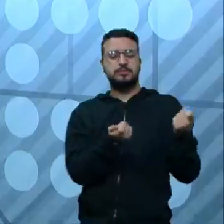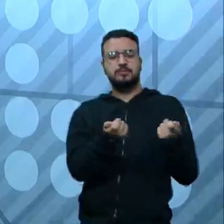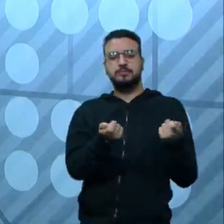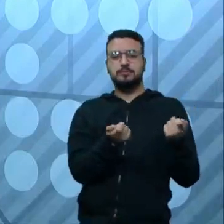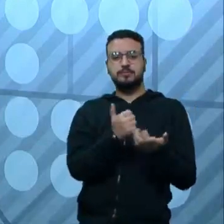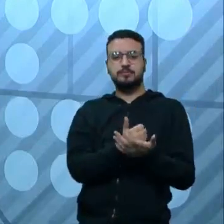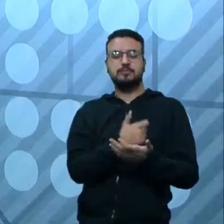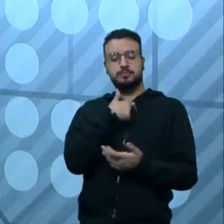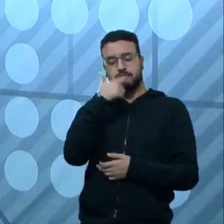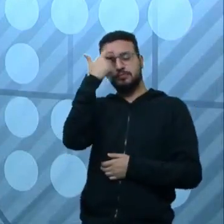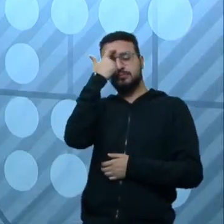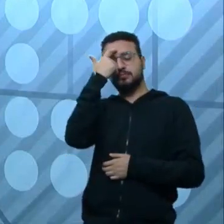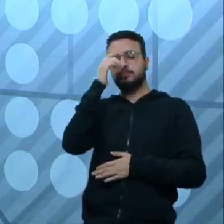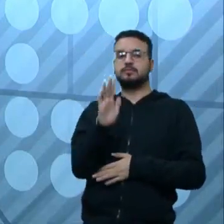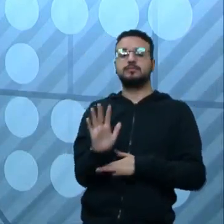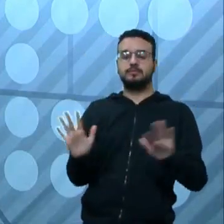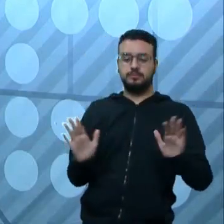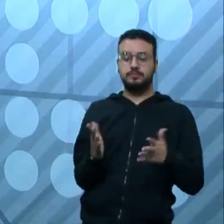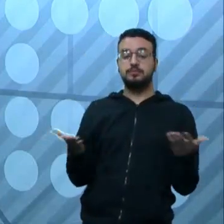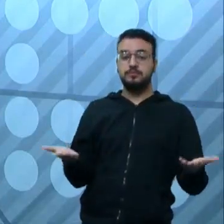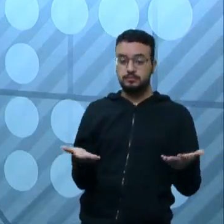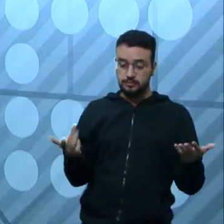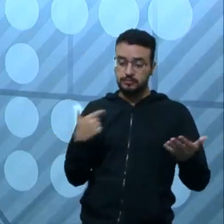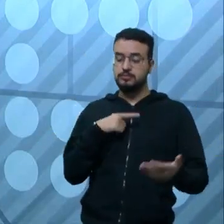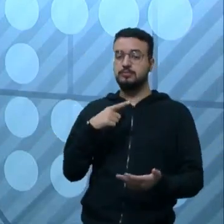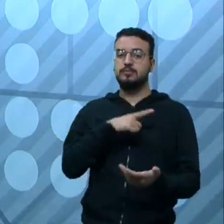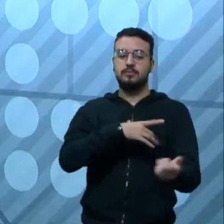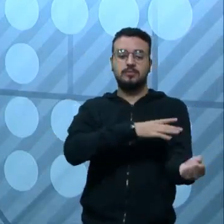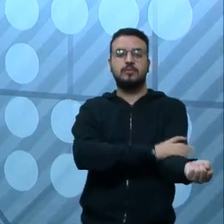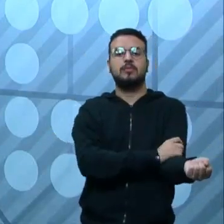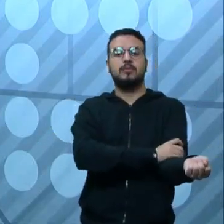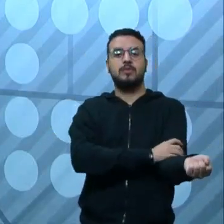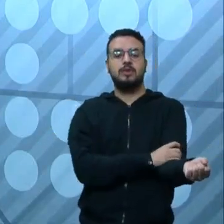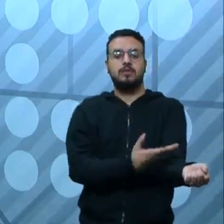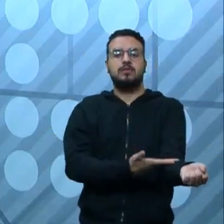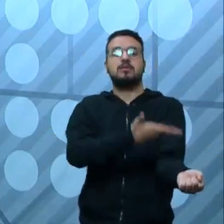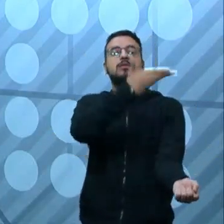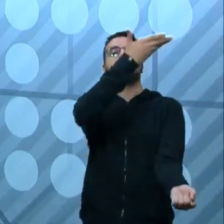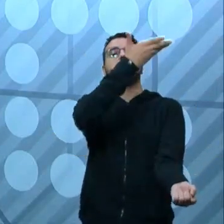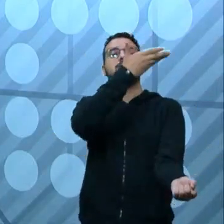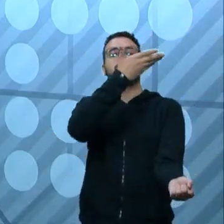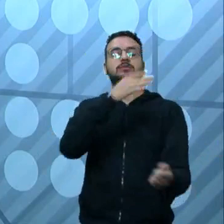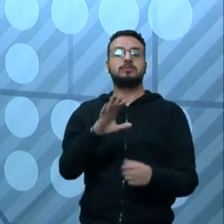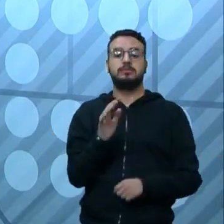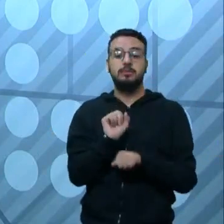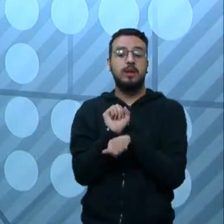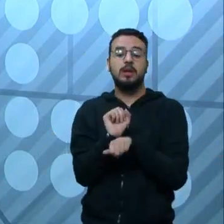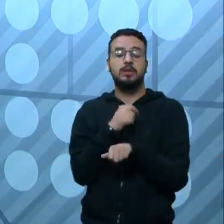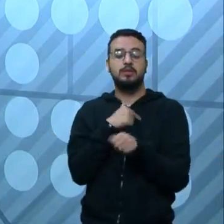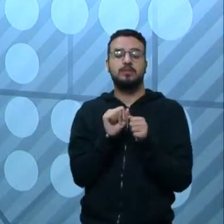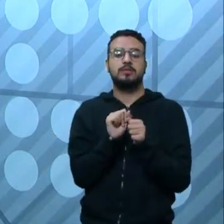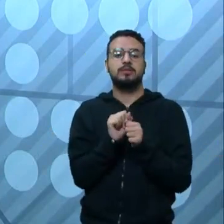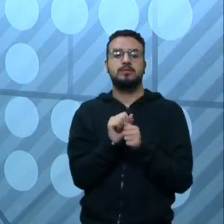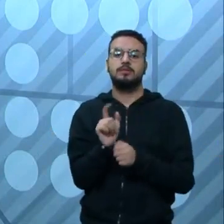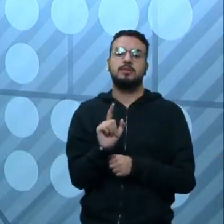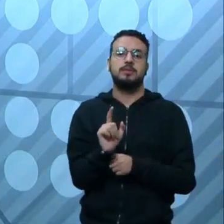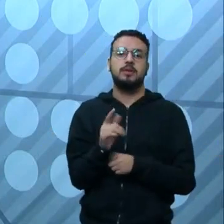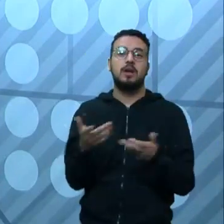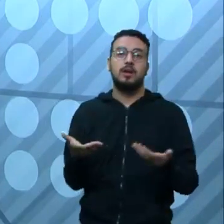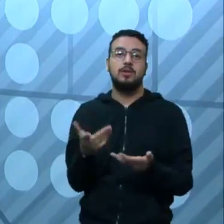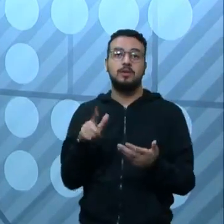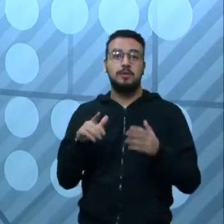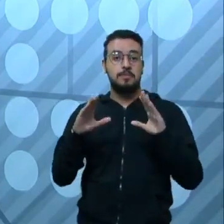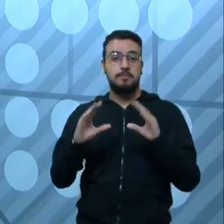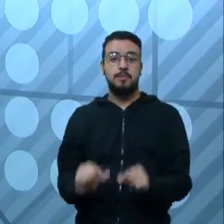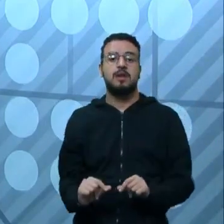eu pensar, não, agora eu vou ter uma pressão alta. Peraí, rapidinho, estou tendo uma pressão alta aqui. Não, agora eu vou ter uma pressão baixa.